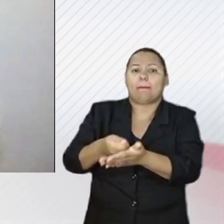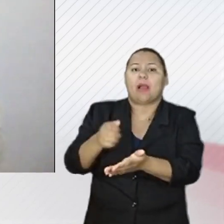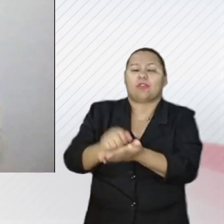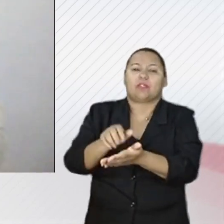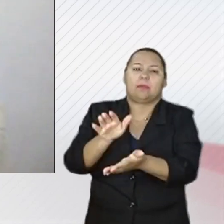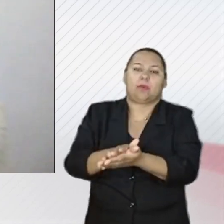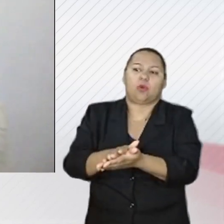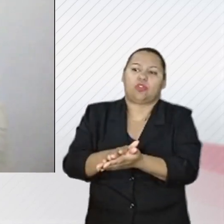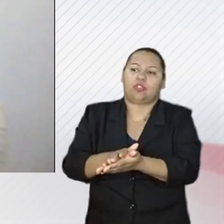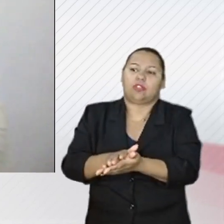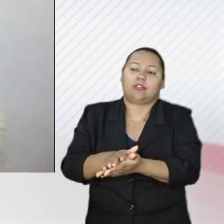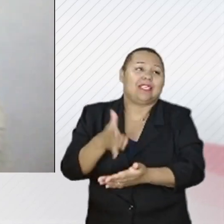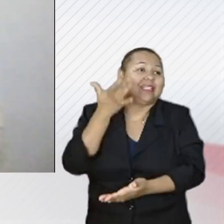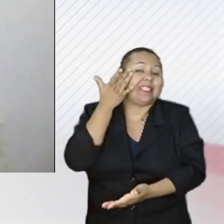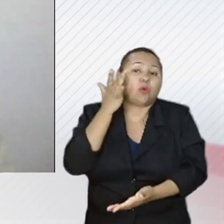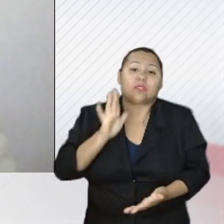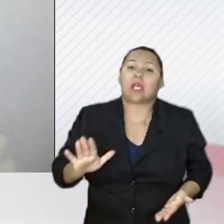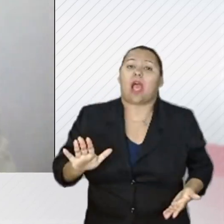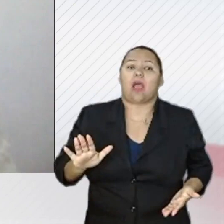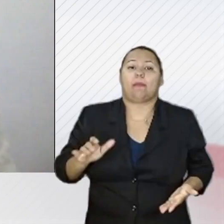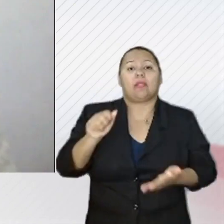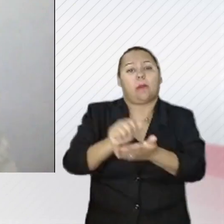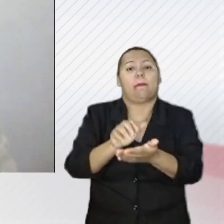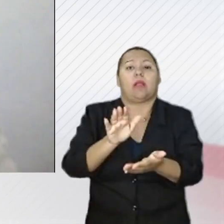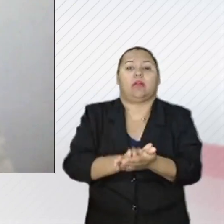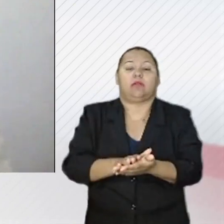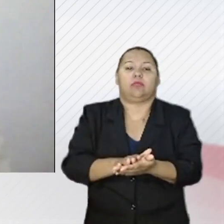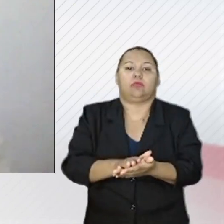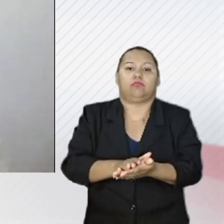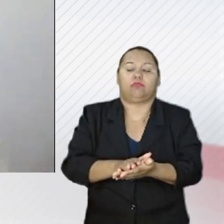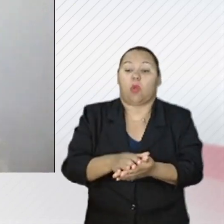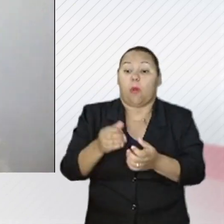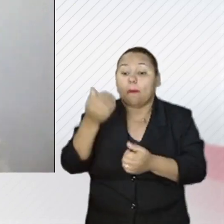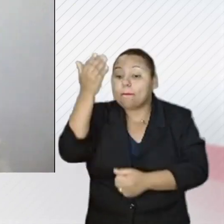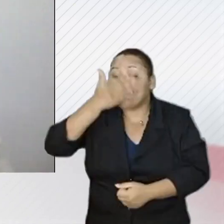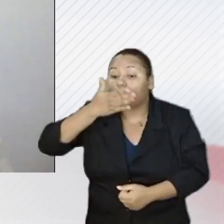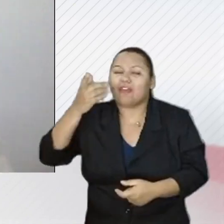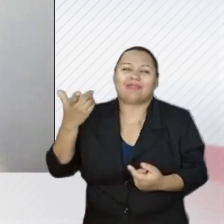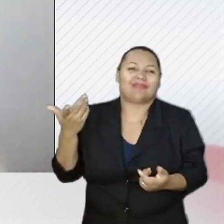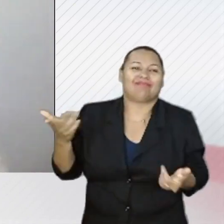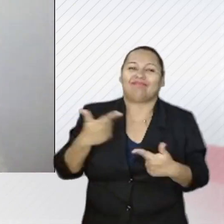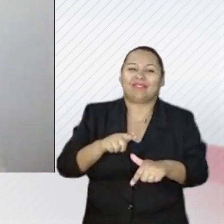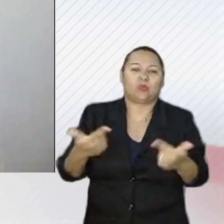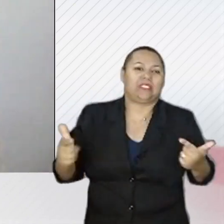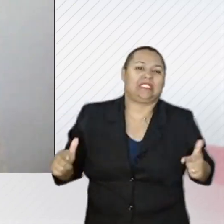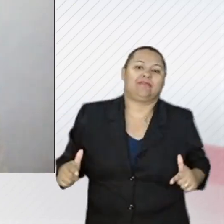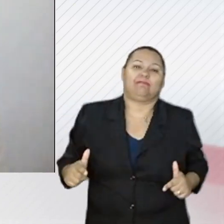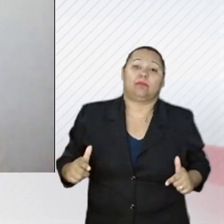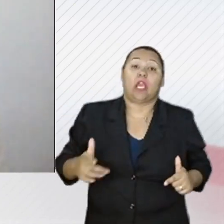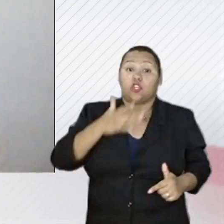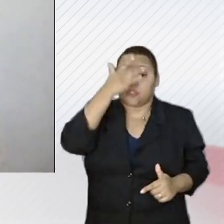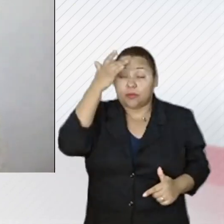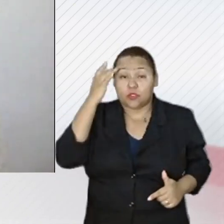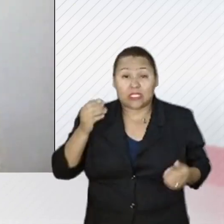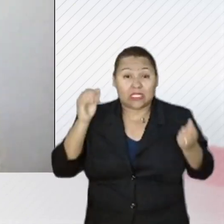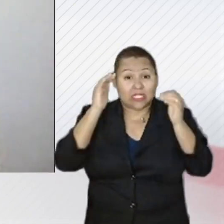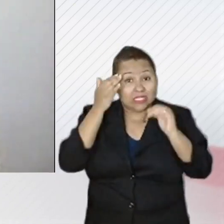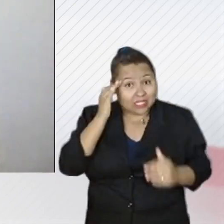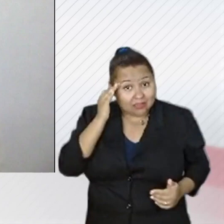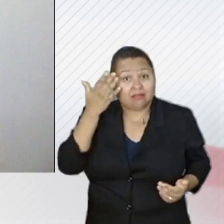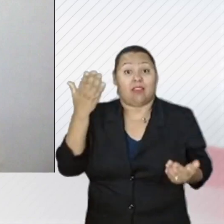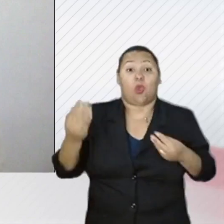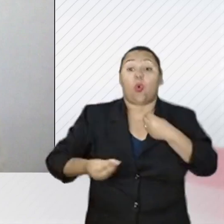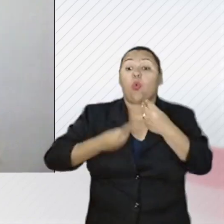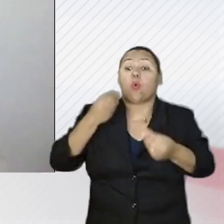estão pagando, né? Não tem transparência. E quando as pessoas conseguirem entender o quanto que elas pagam de imposto sobre